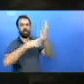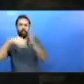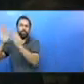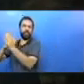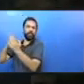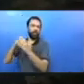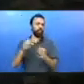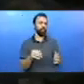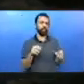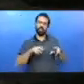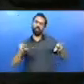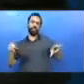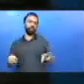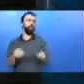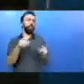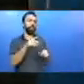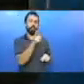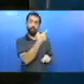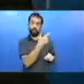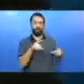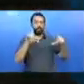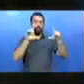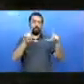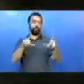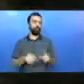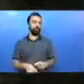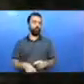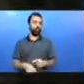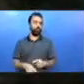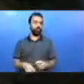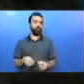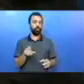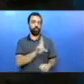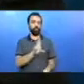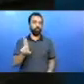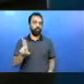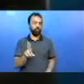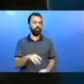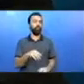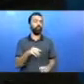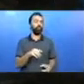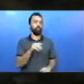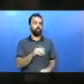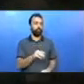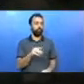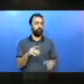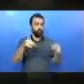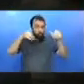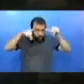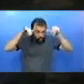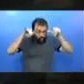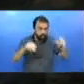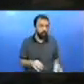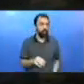esta obra para a gente analisar. Olhem, esta é a obra chamada Bumba Meu Boi de São Luís. Olhem aqui o título dela. Então, a